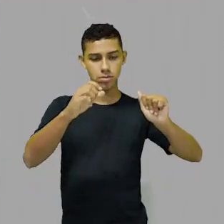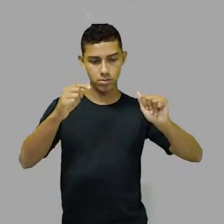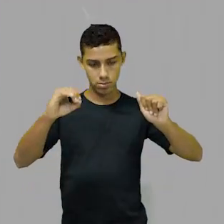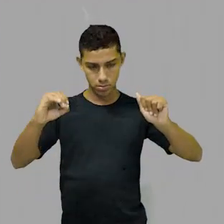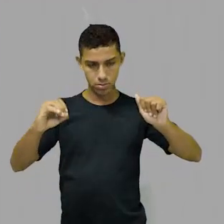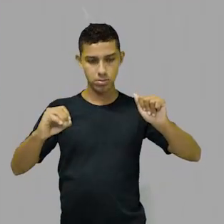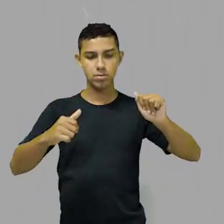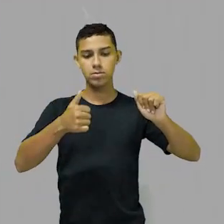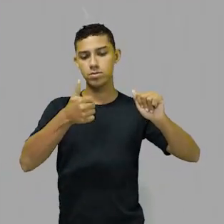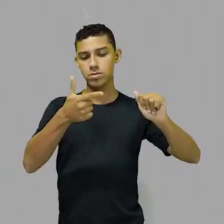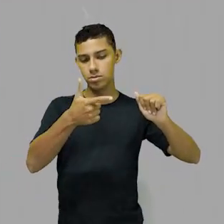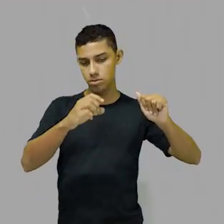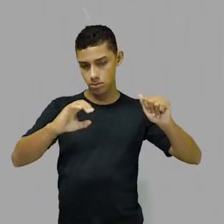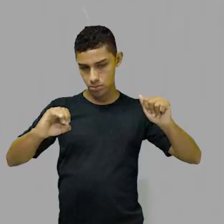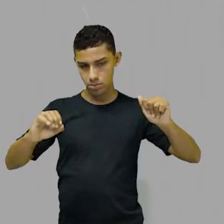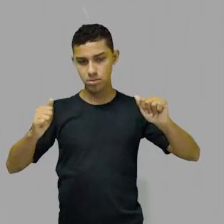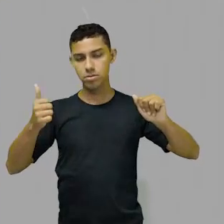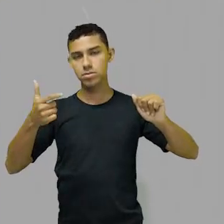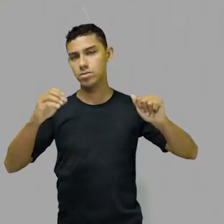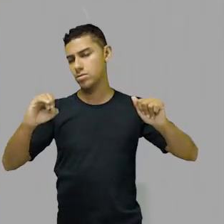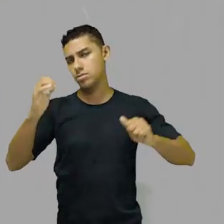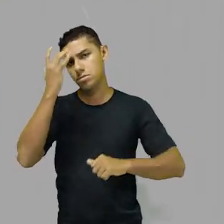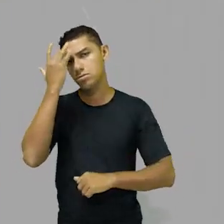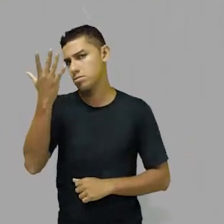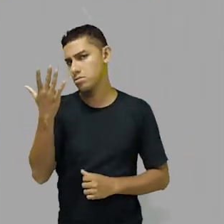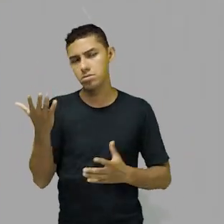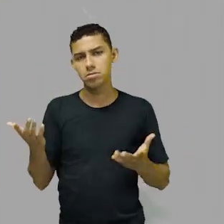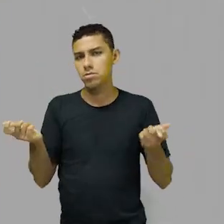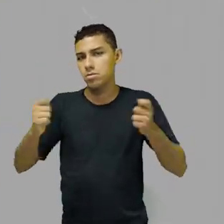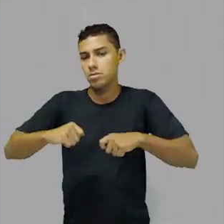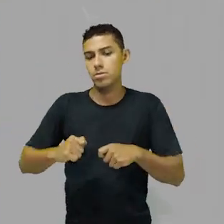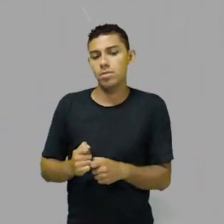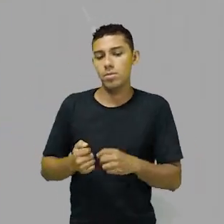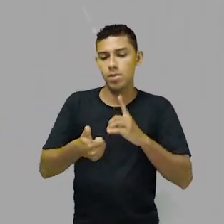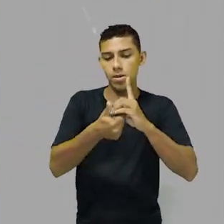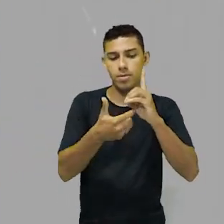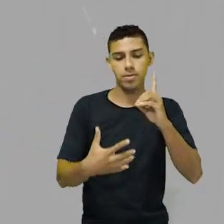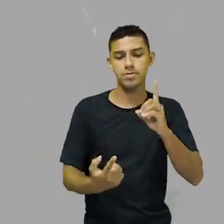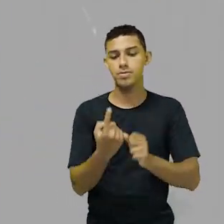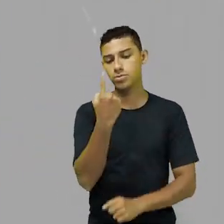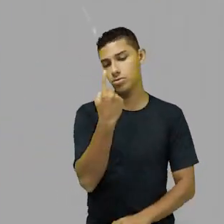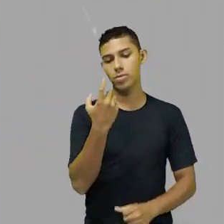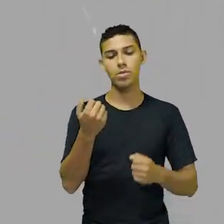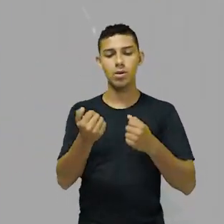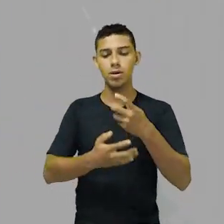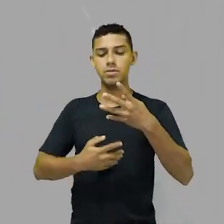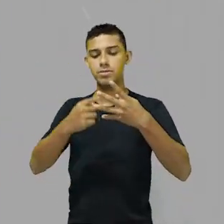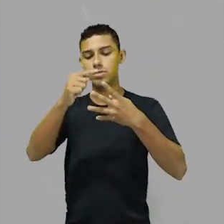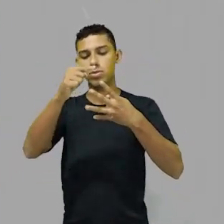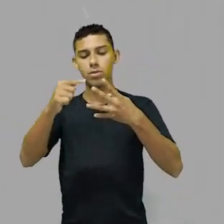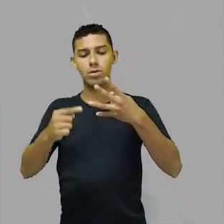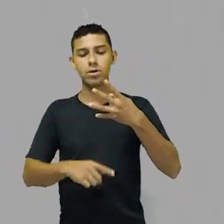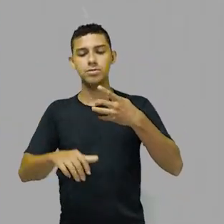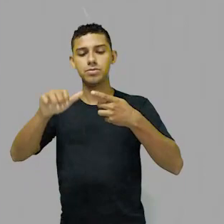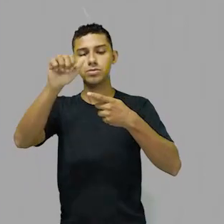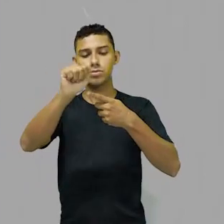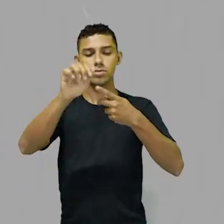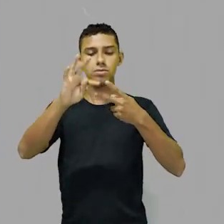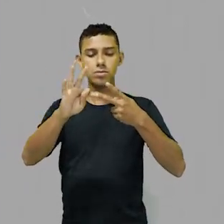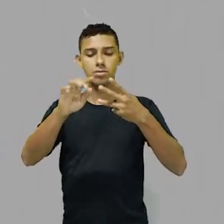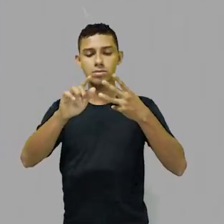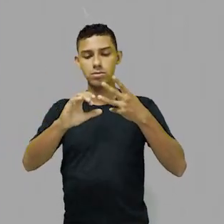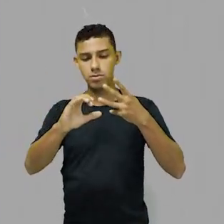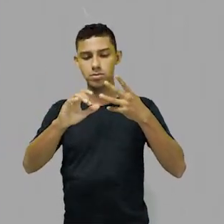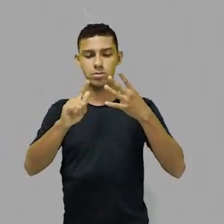Então a letra A. Fácil, né, pessoal? Basta ele dar a informação de uma das bases nitrogenadas. Com base em uma,